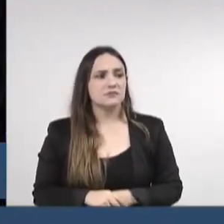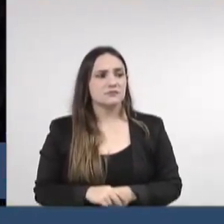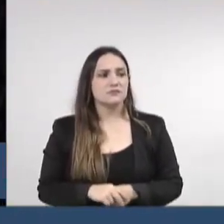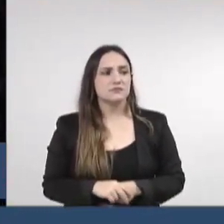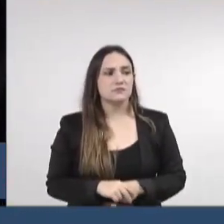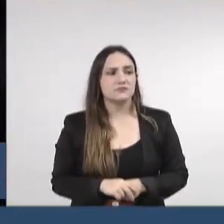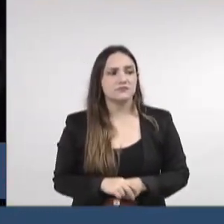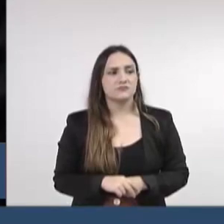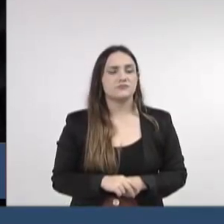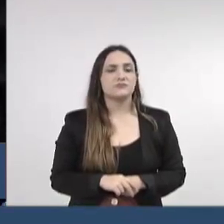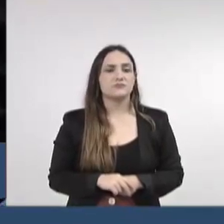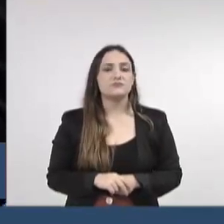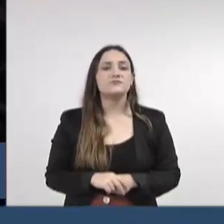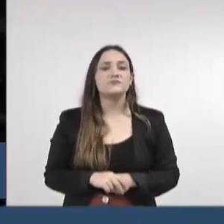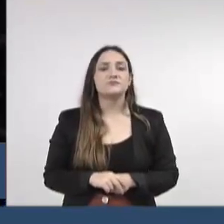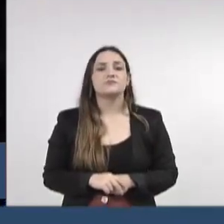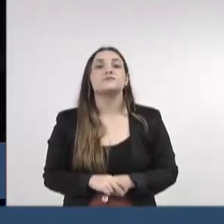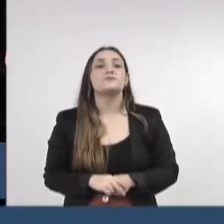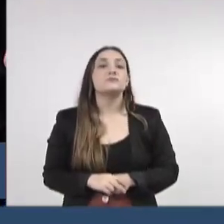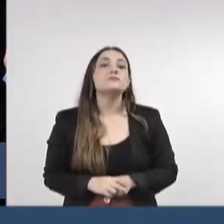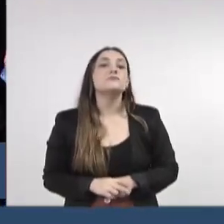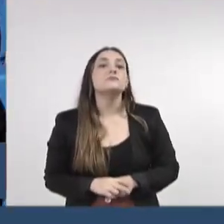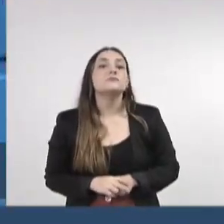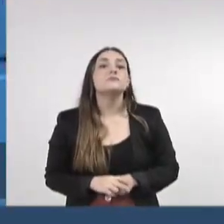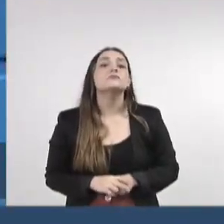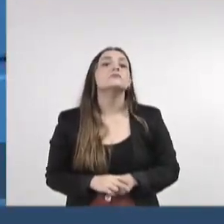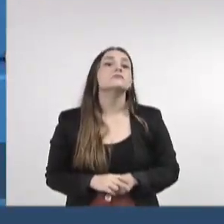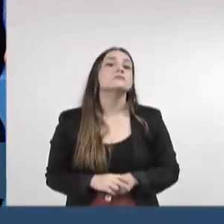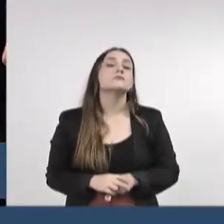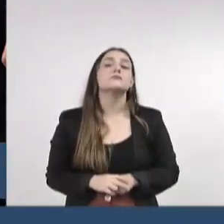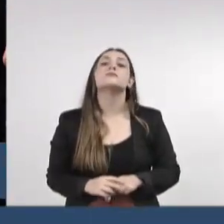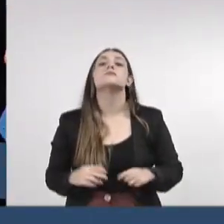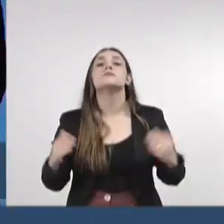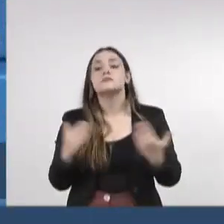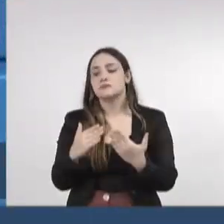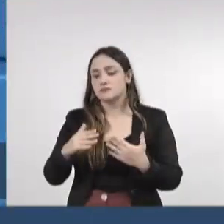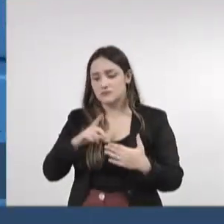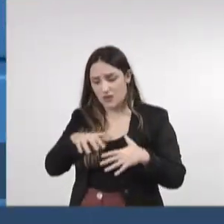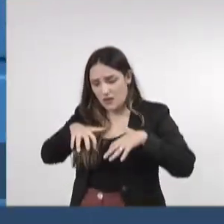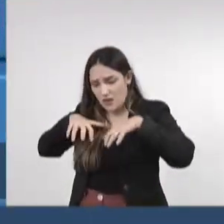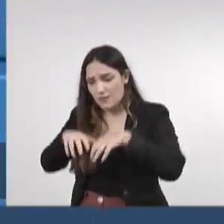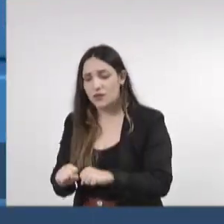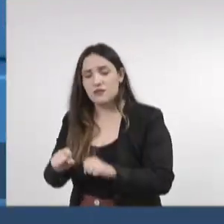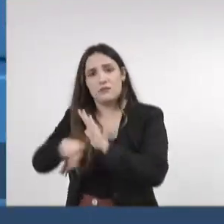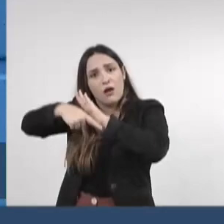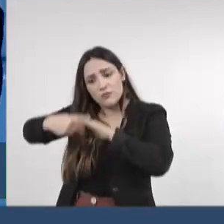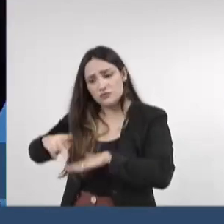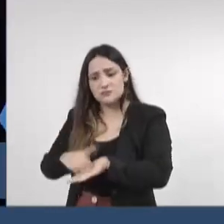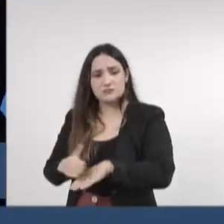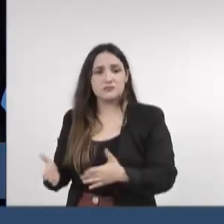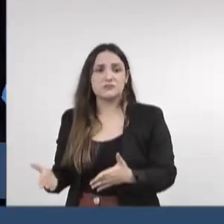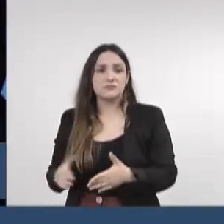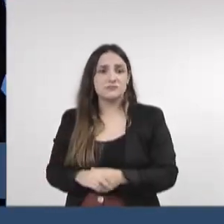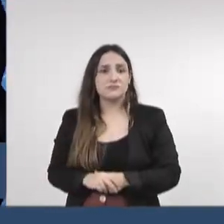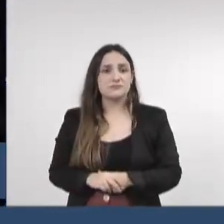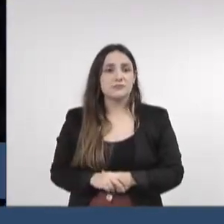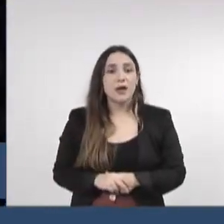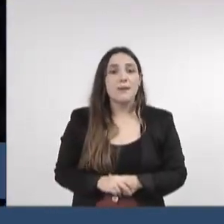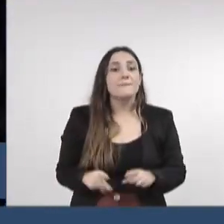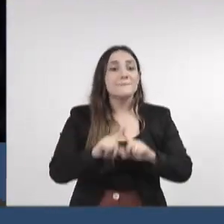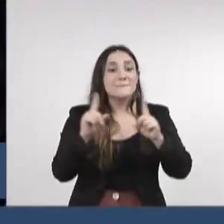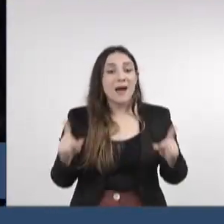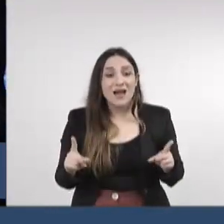época de 1854, no estado, na província, ou o governo central, o governo federal. E não,